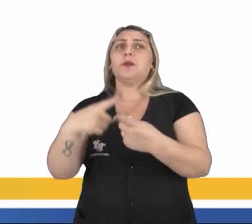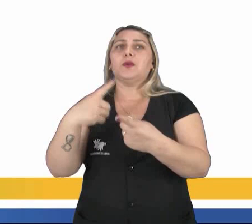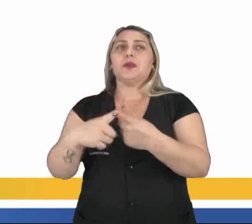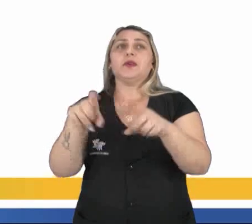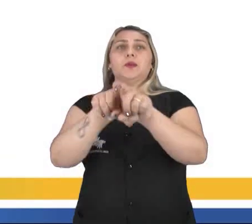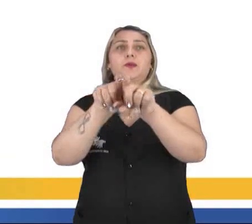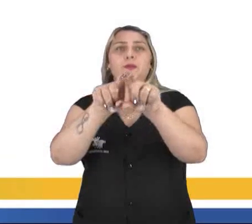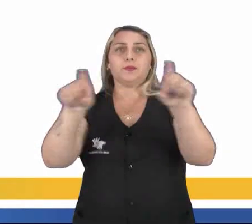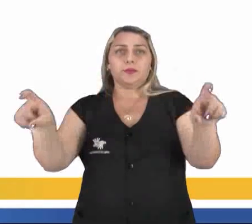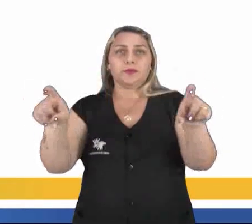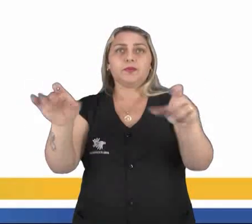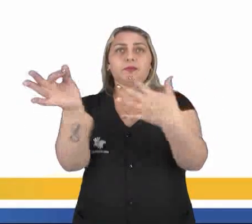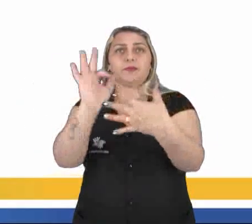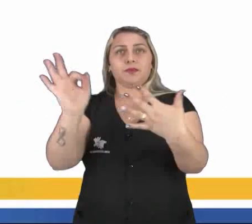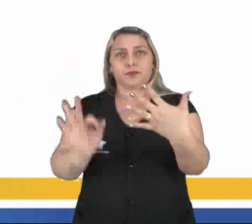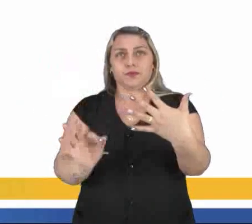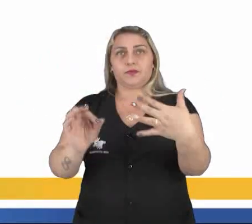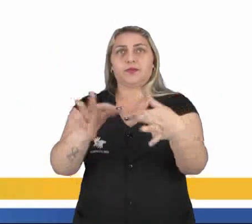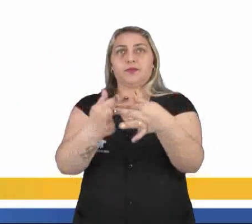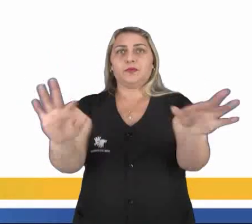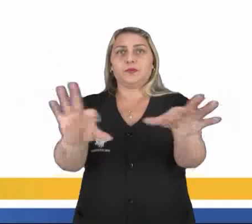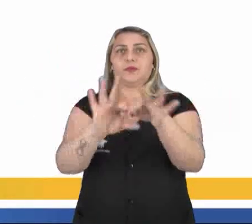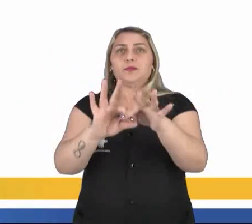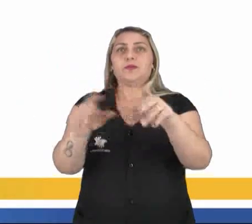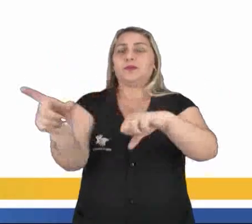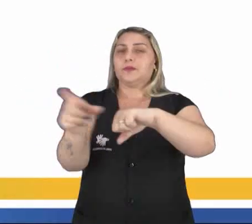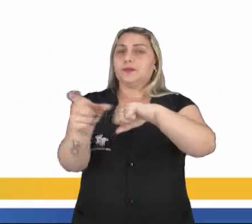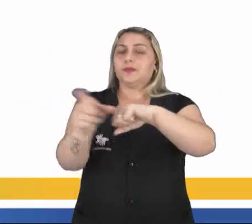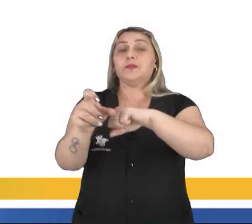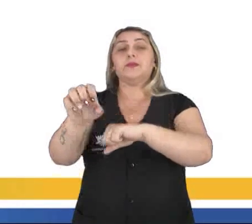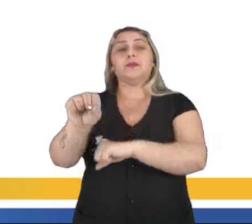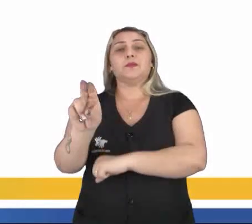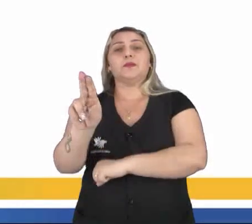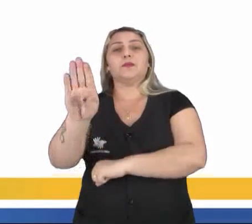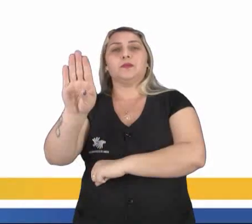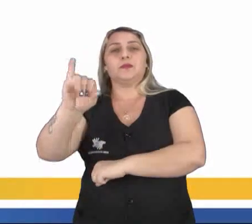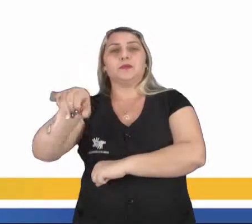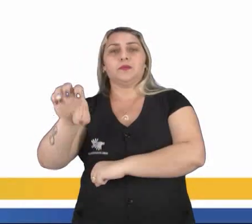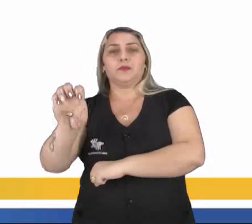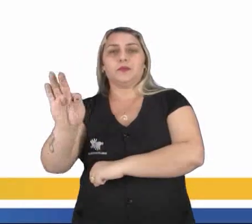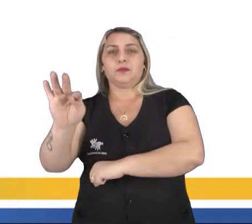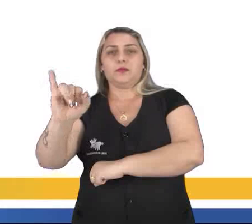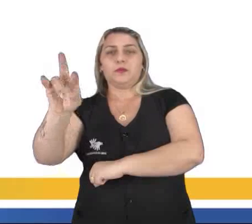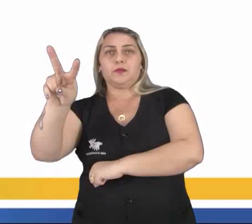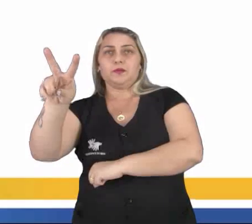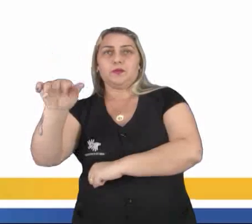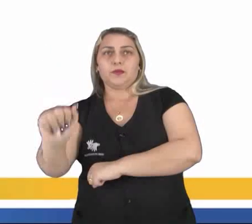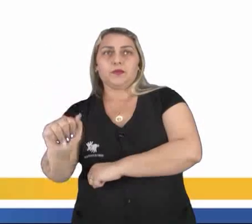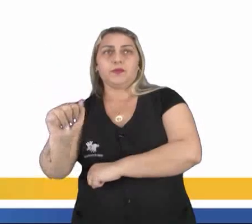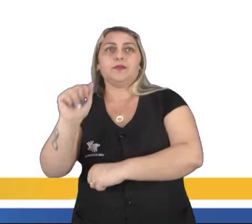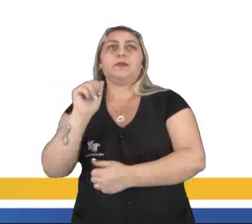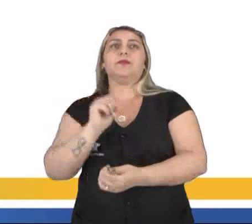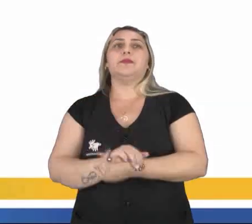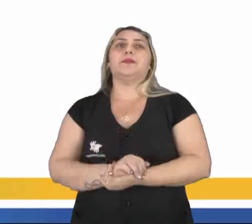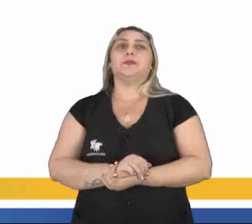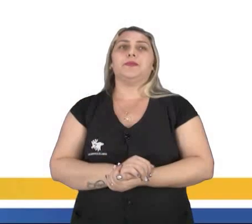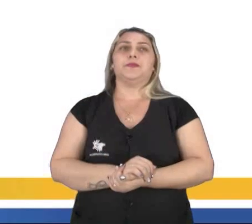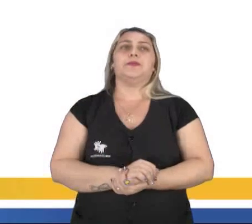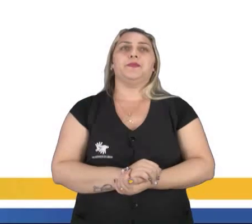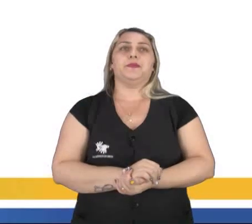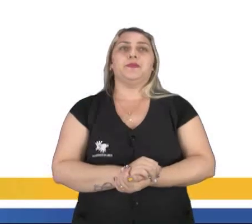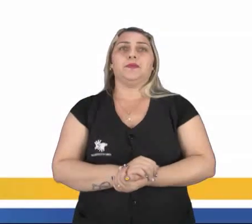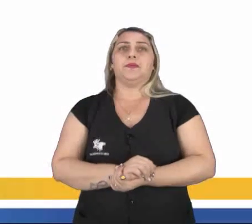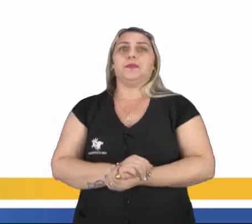né? A oração destacada, ela é classificada como substantivo, subordinada, substantiva